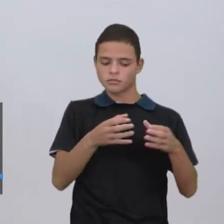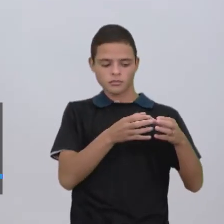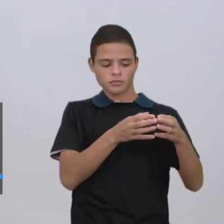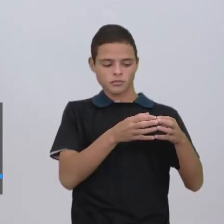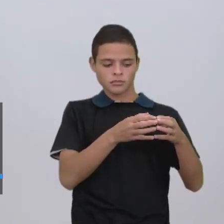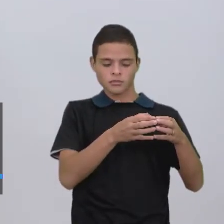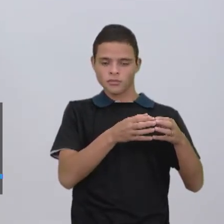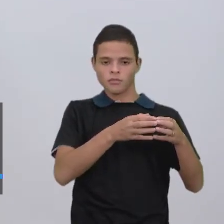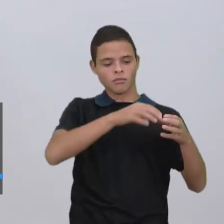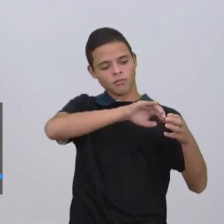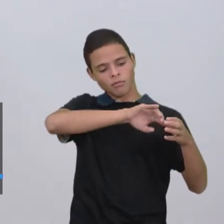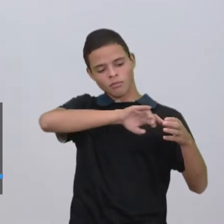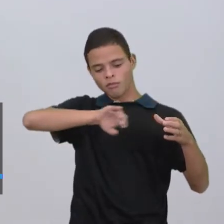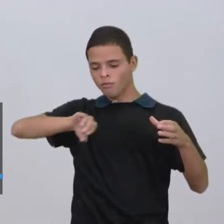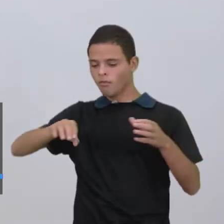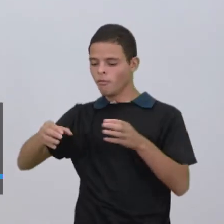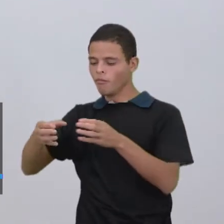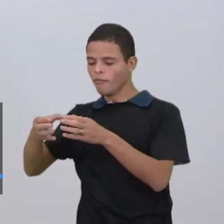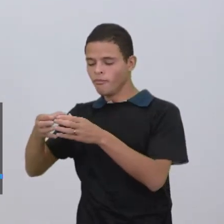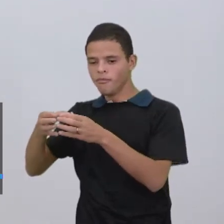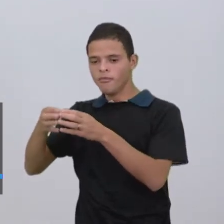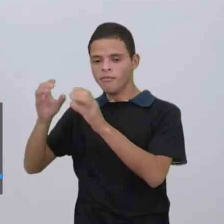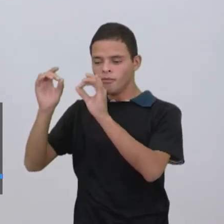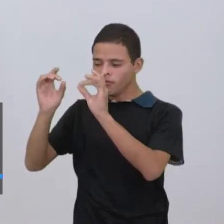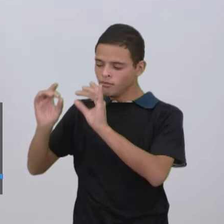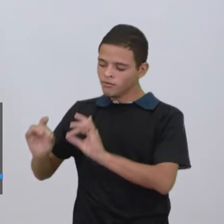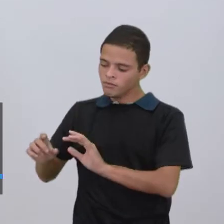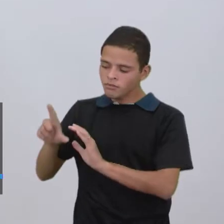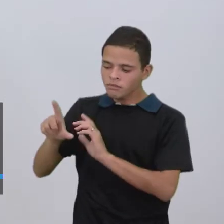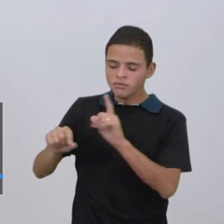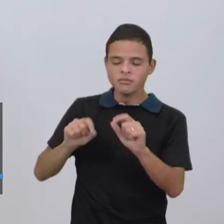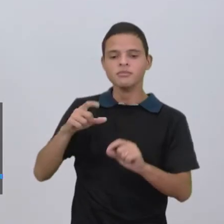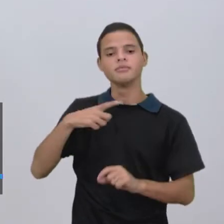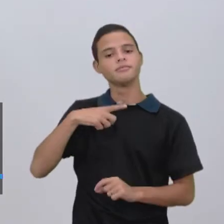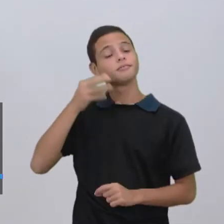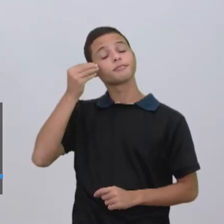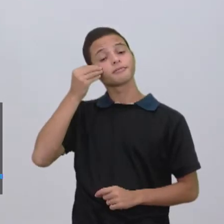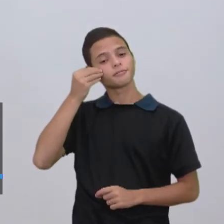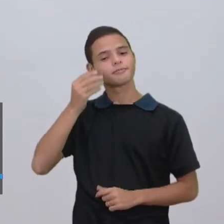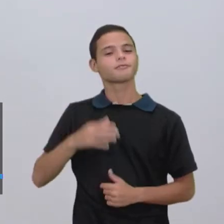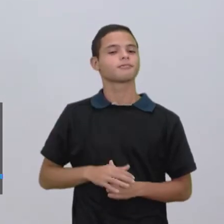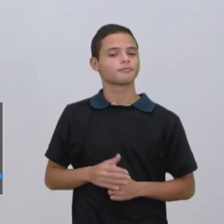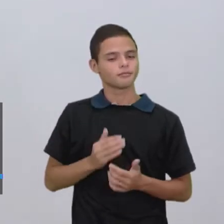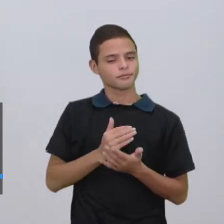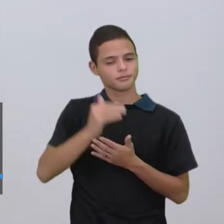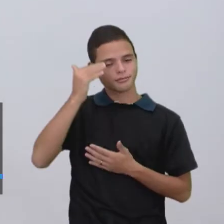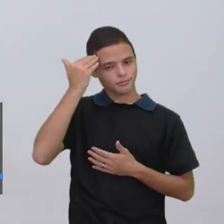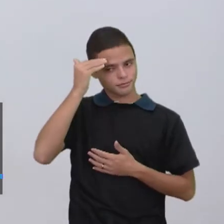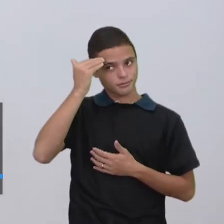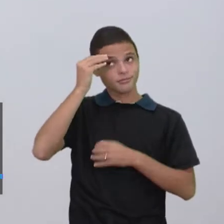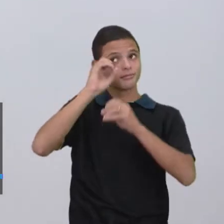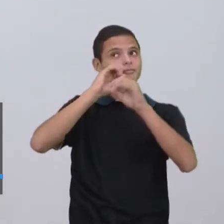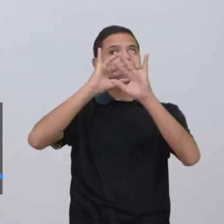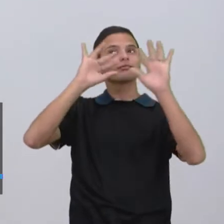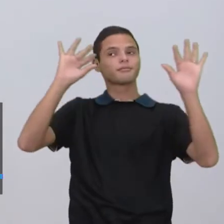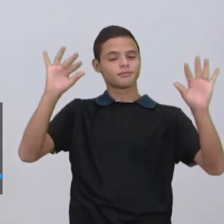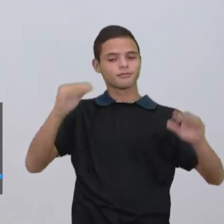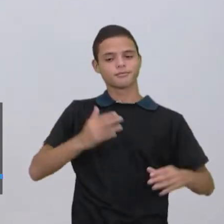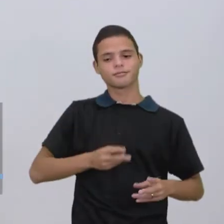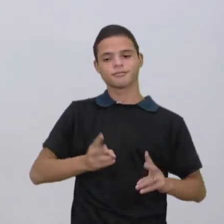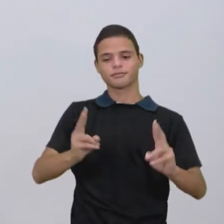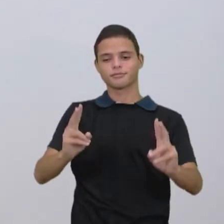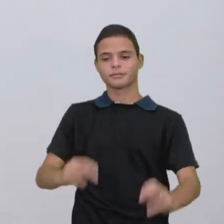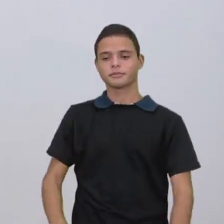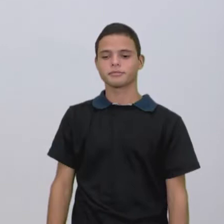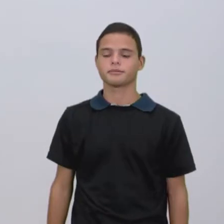uma amostra, e existem as técnicas para escolher essa amostra. Ah, tô começando a compreender. Então, vamos continuar. Então,